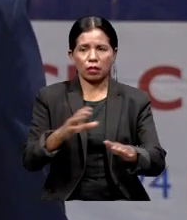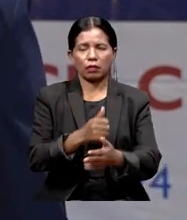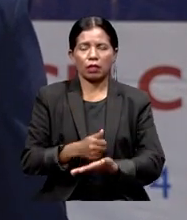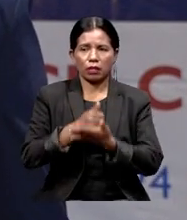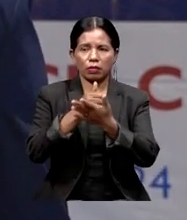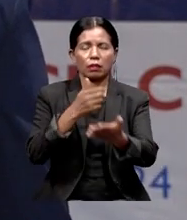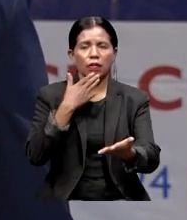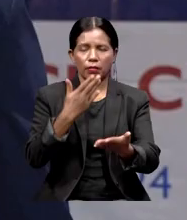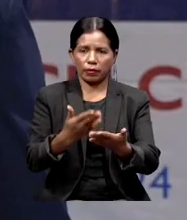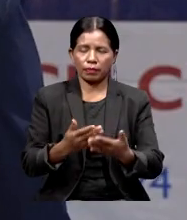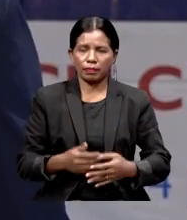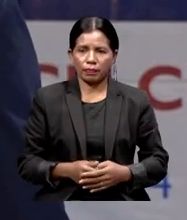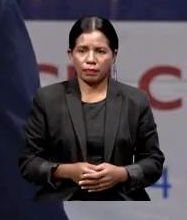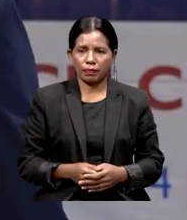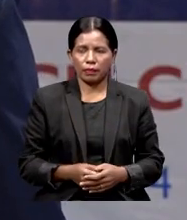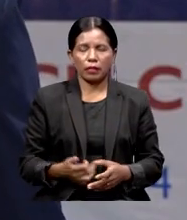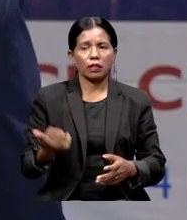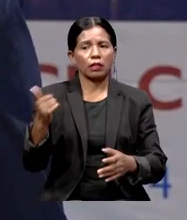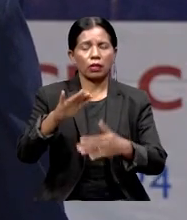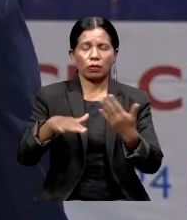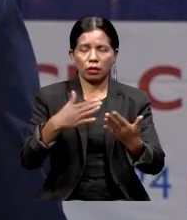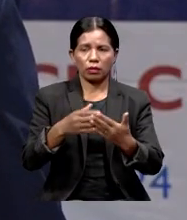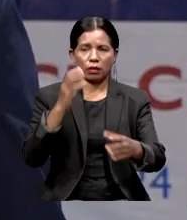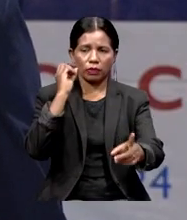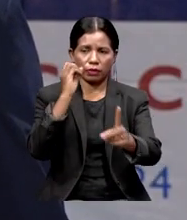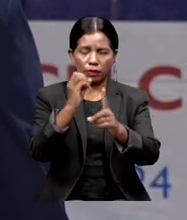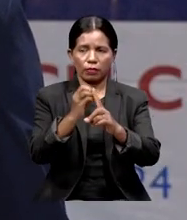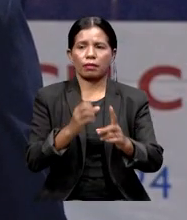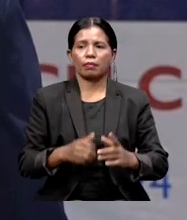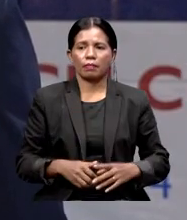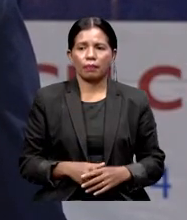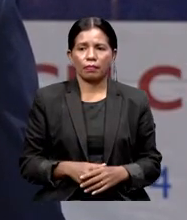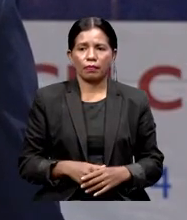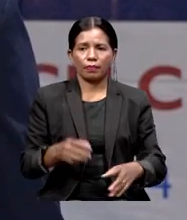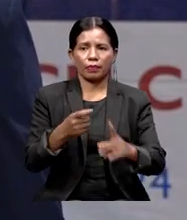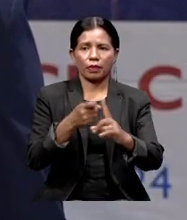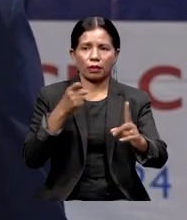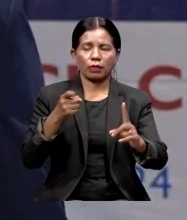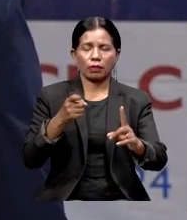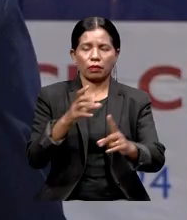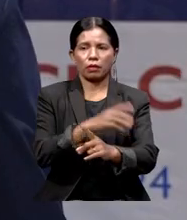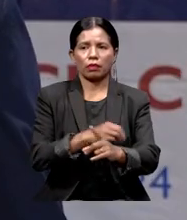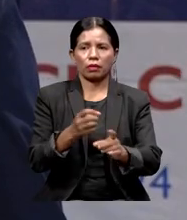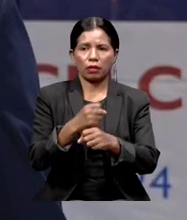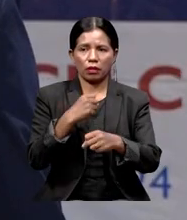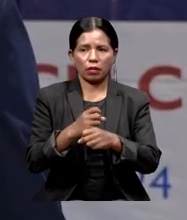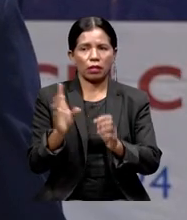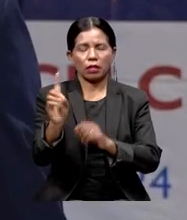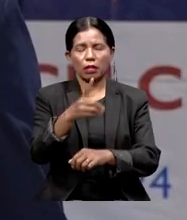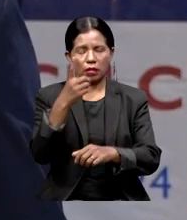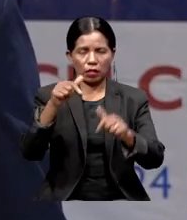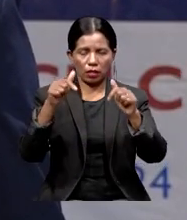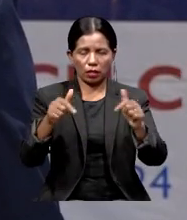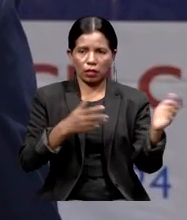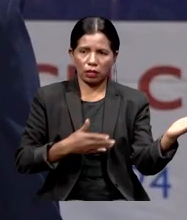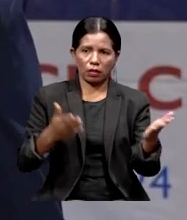atendimento. Se não é outro, mas objetivo cosi lançamento da DRN e em nome